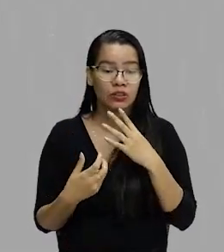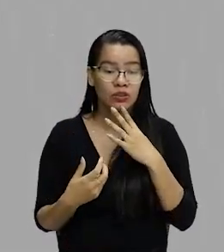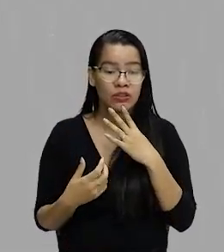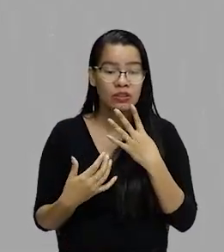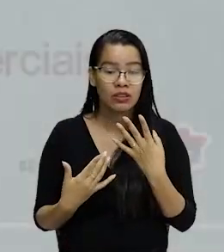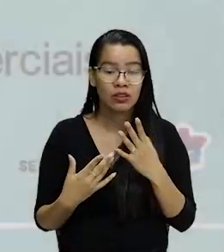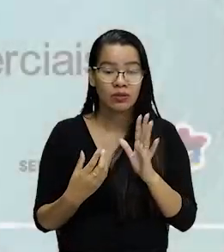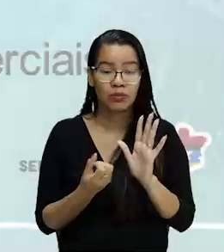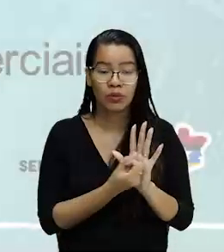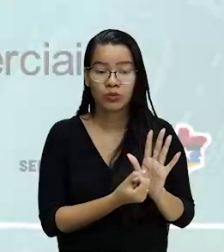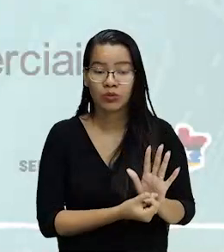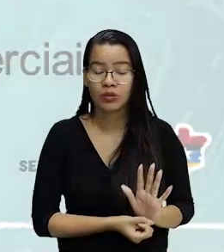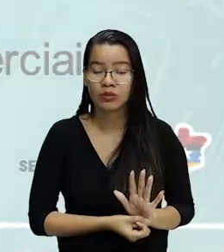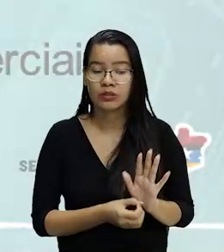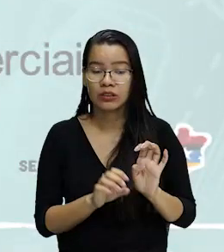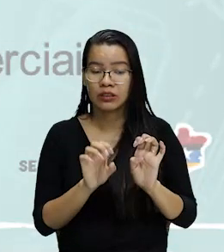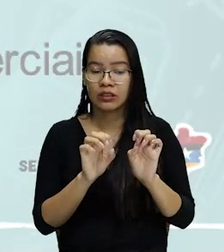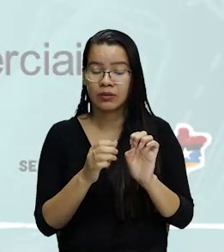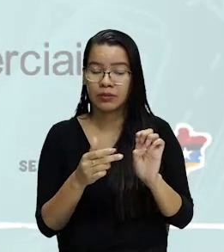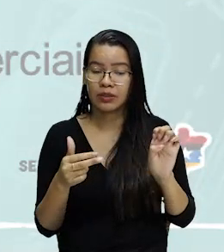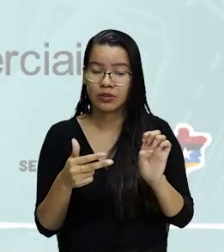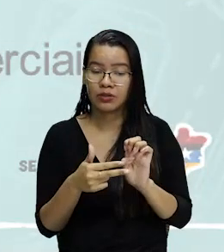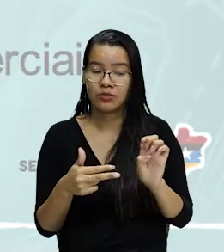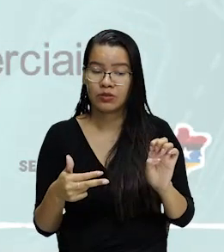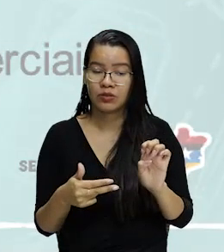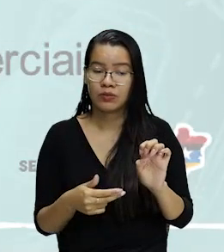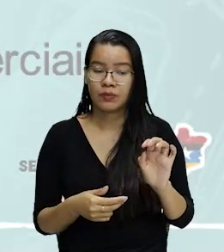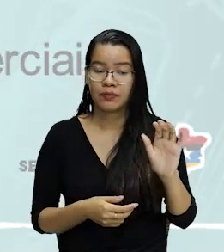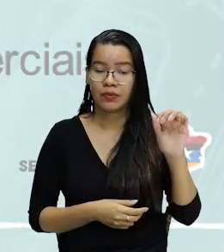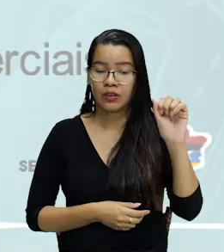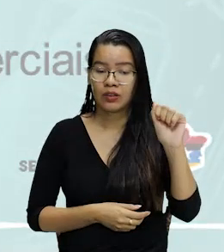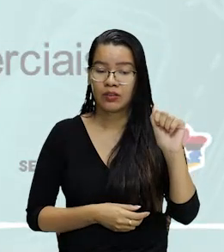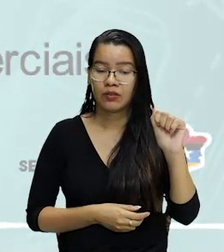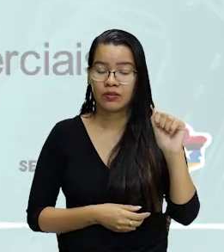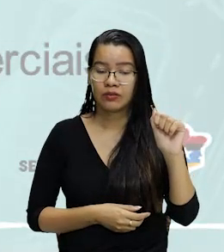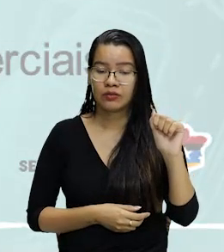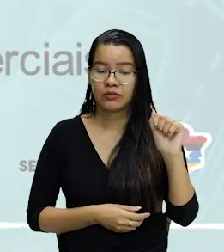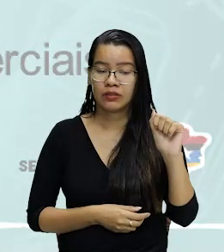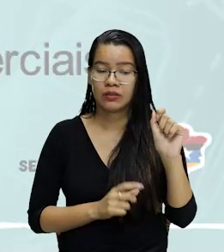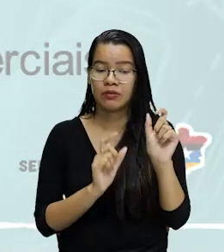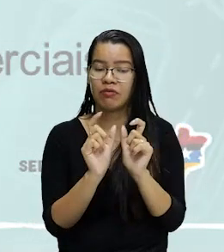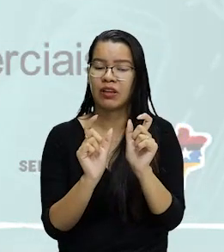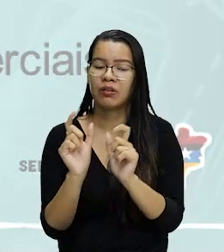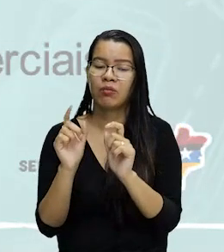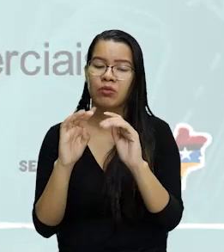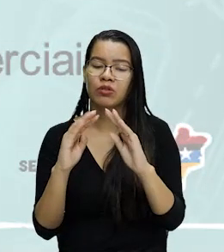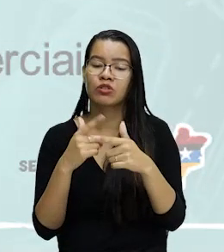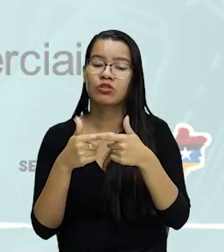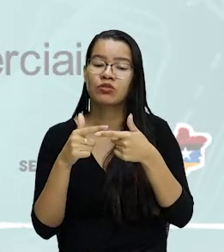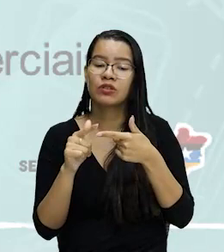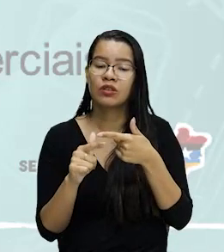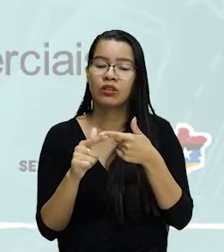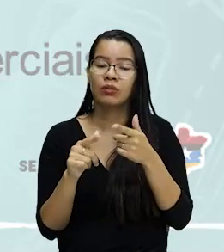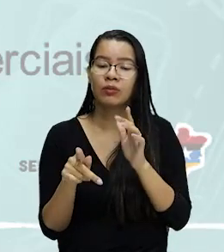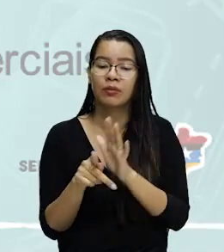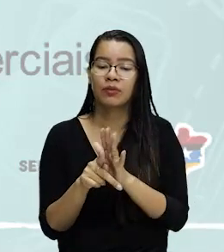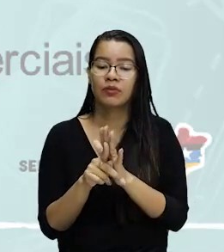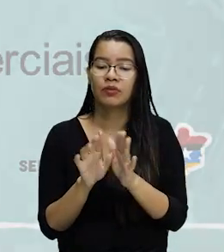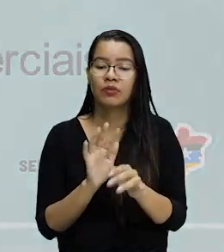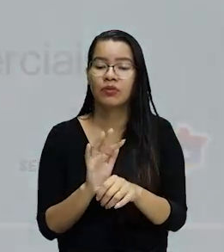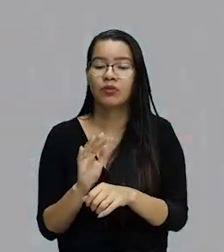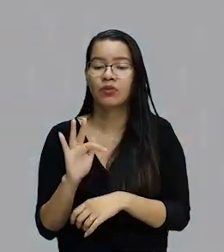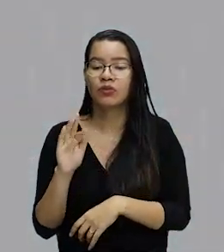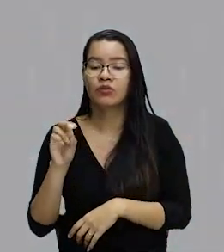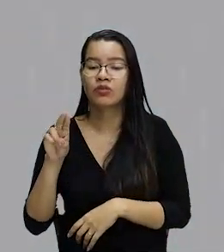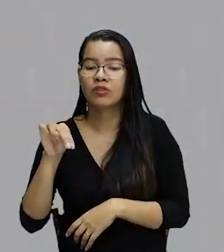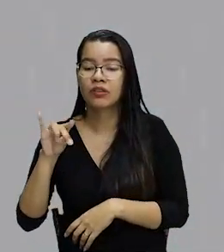elementos, né? Então, olha só, nós tivemos a fragmentação da propriedade fundiária senhorial e monárquica. Fragmentação pertence mais ao